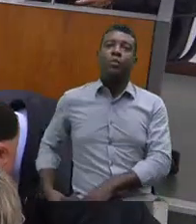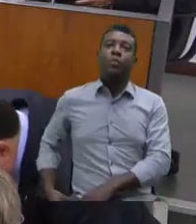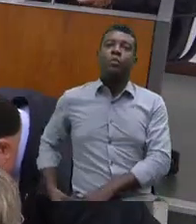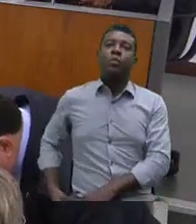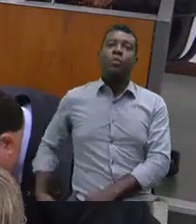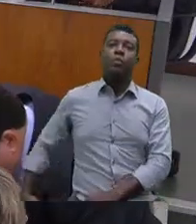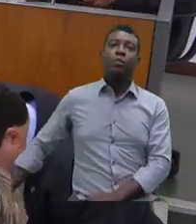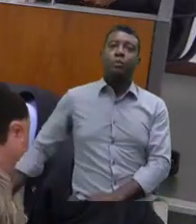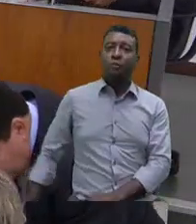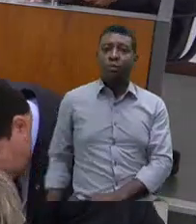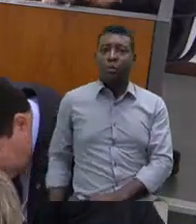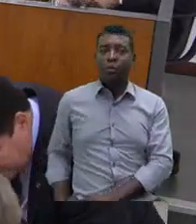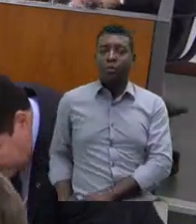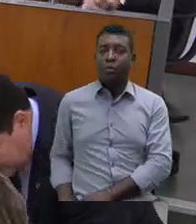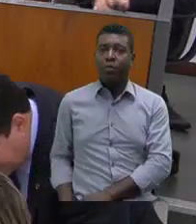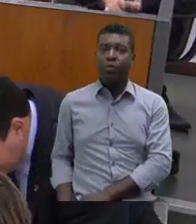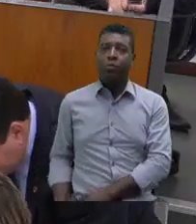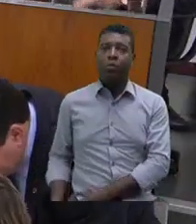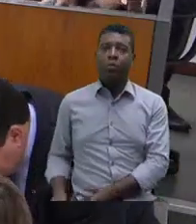Tá.